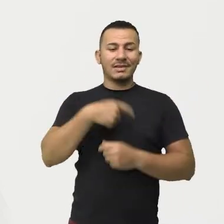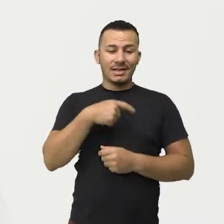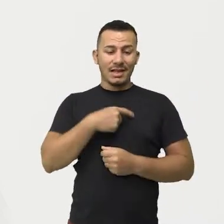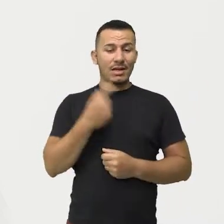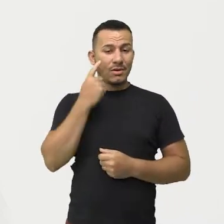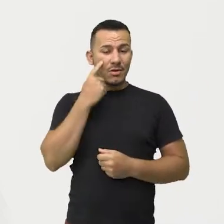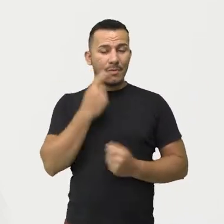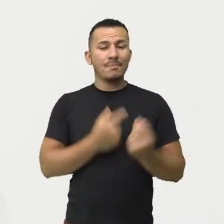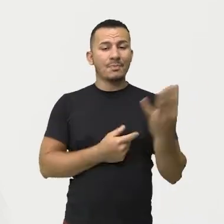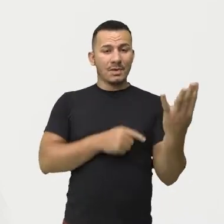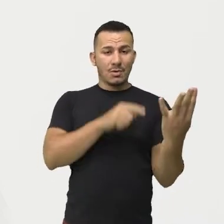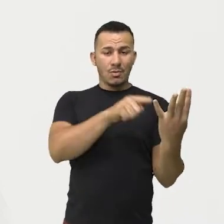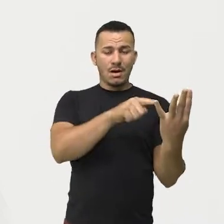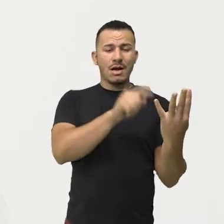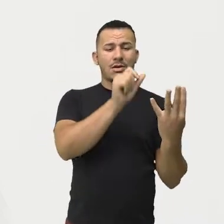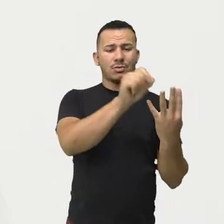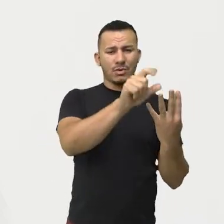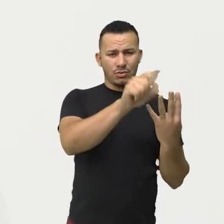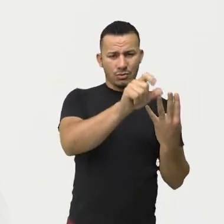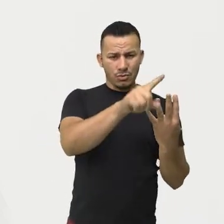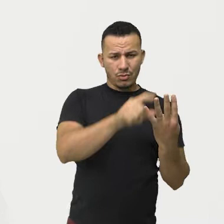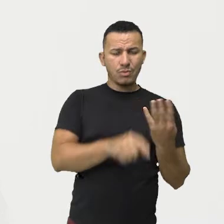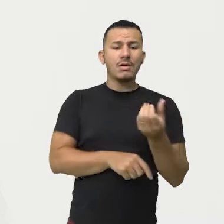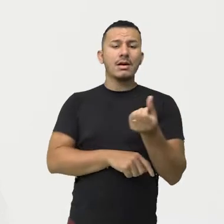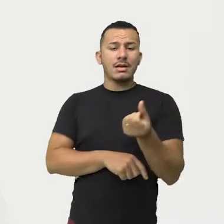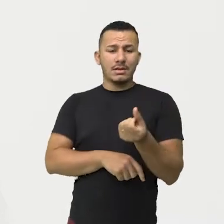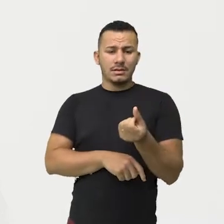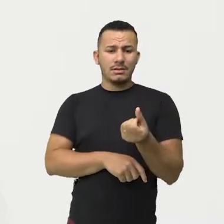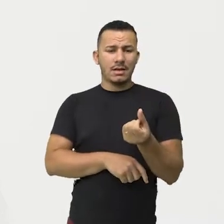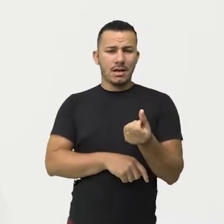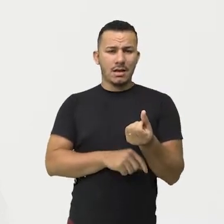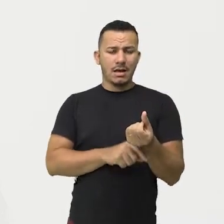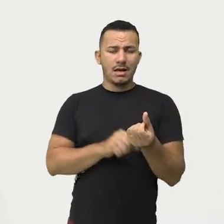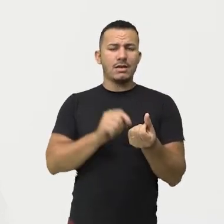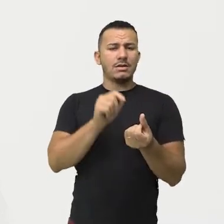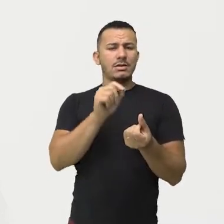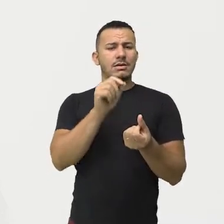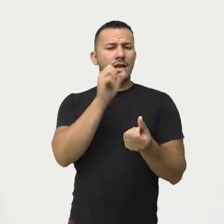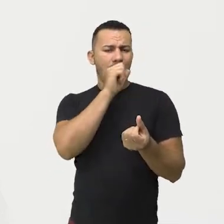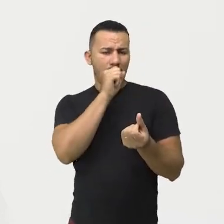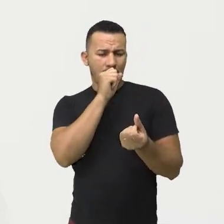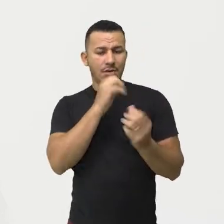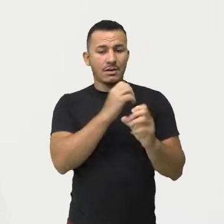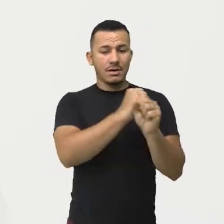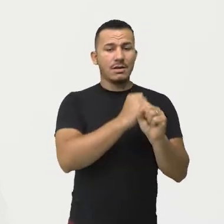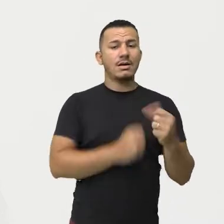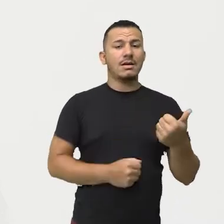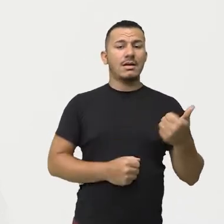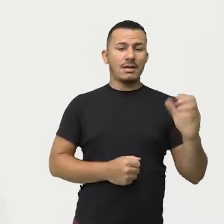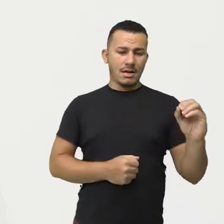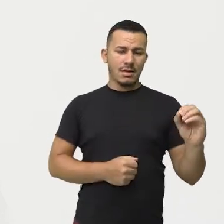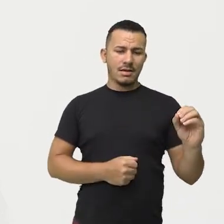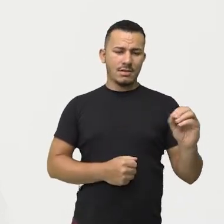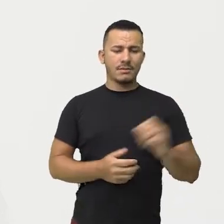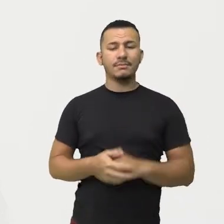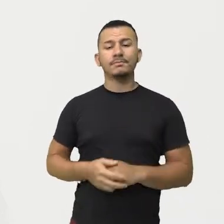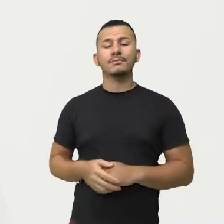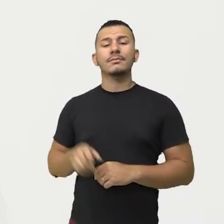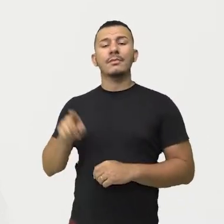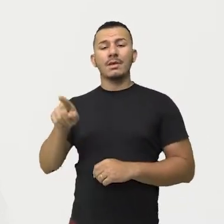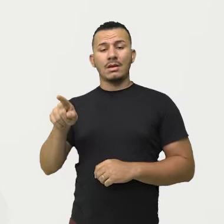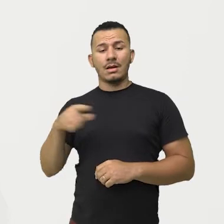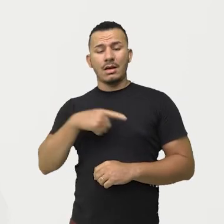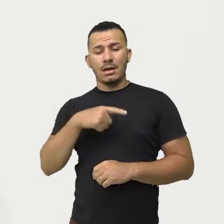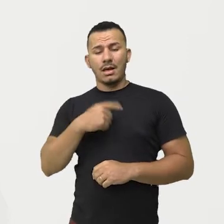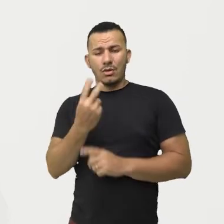4 e eu tenho 6, isso daqui está me dando 10, eu tenho 2, com